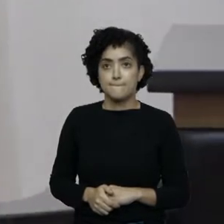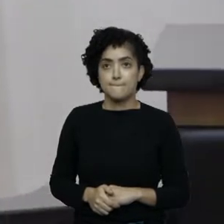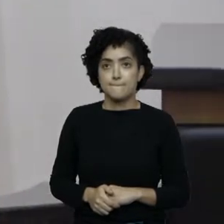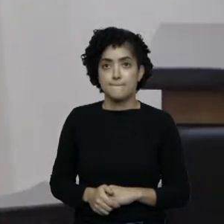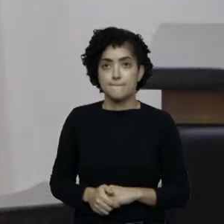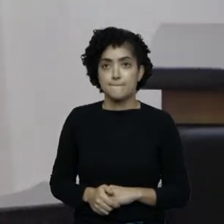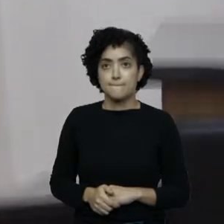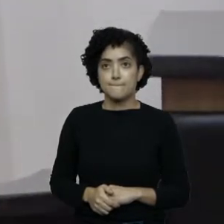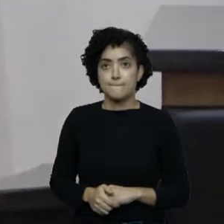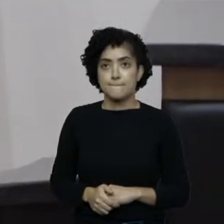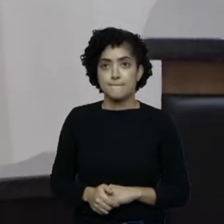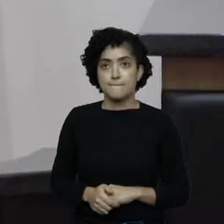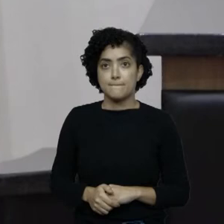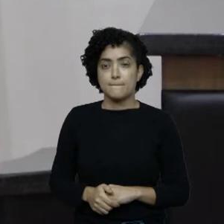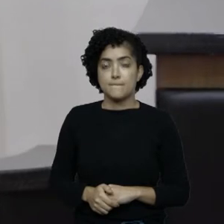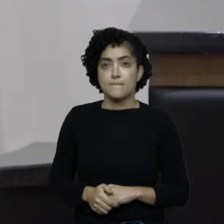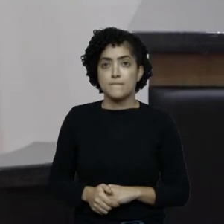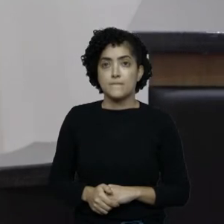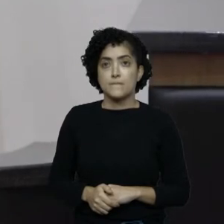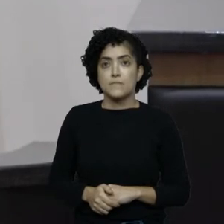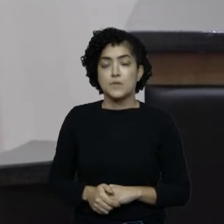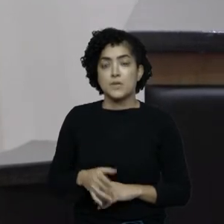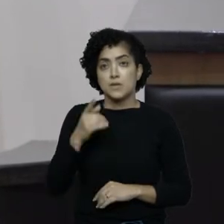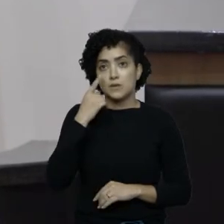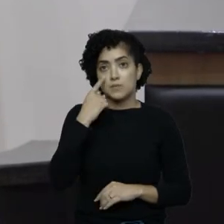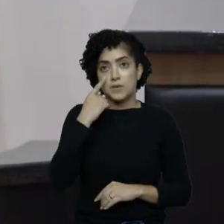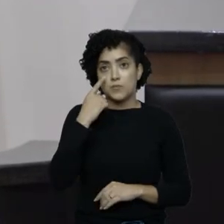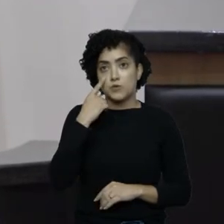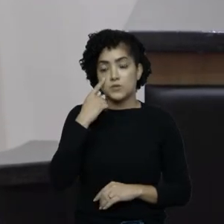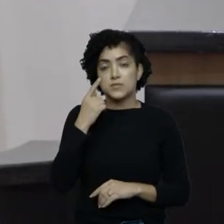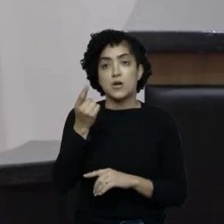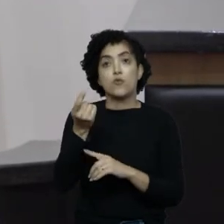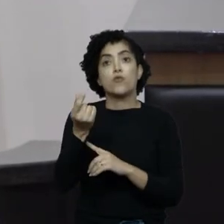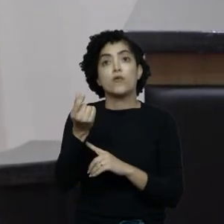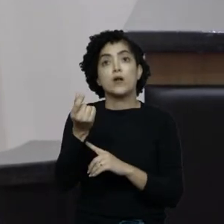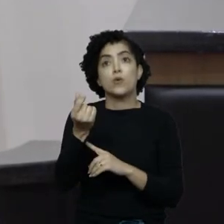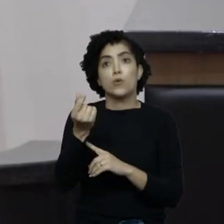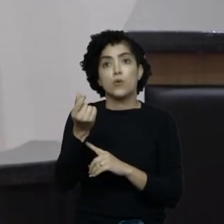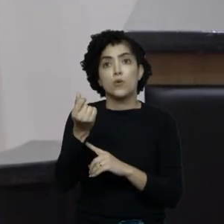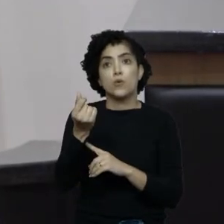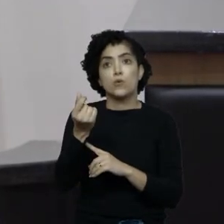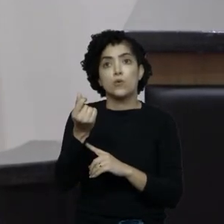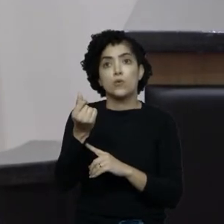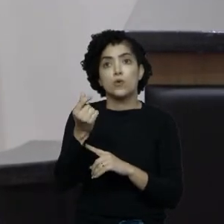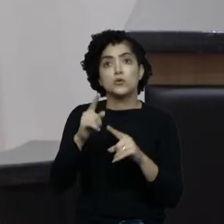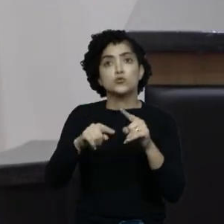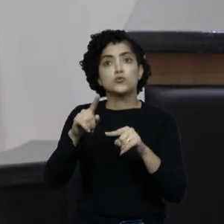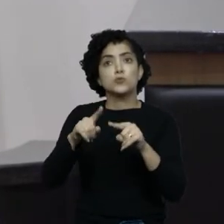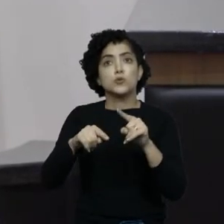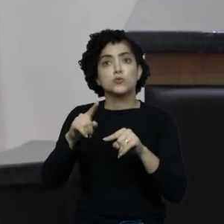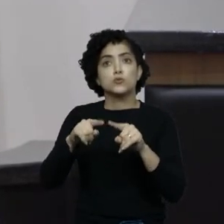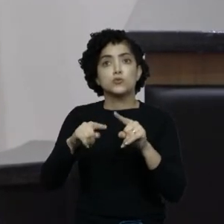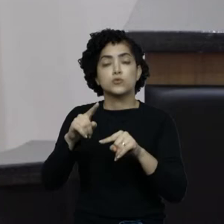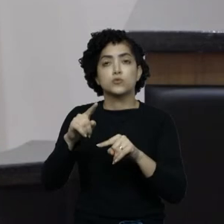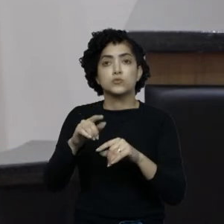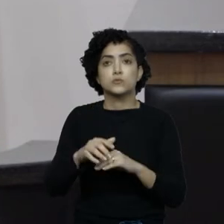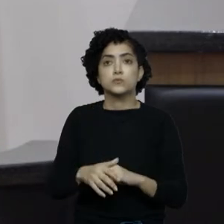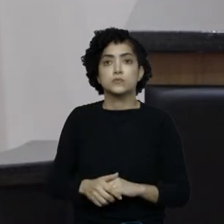eu queria pedir de assessoria para mostrar abrir o preço dos produtos aqui